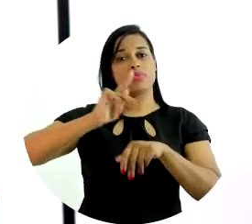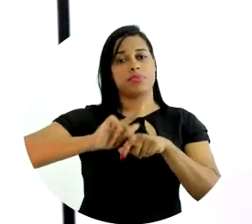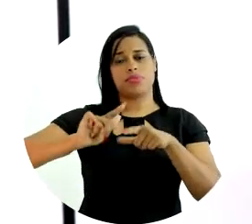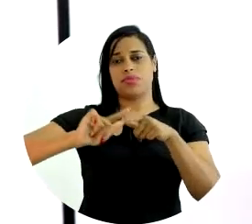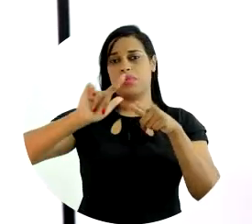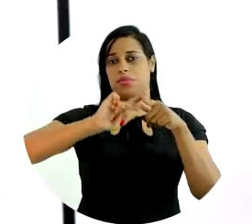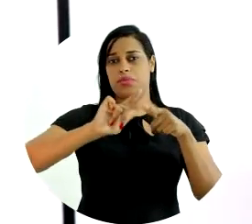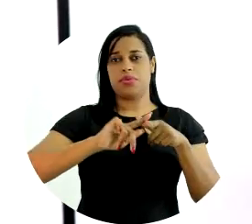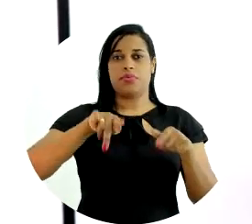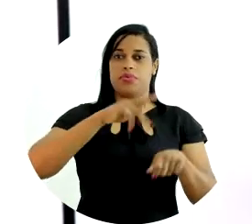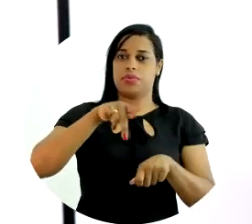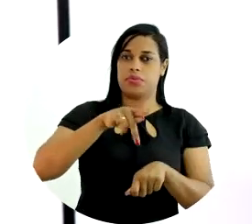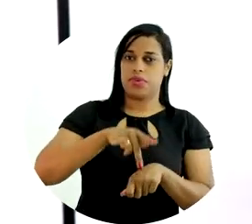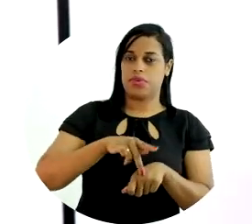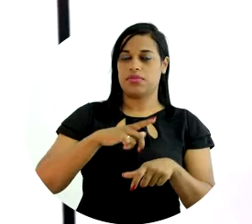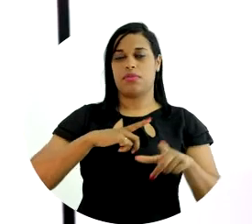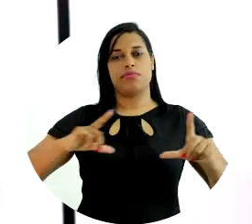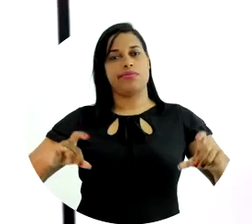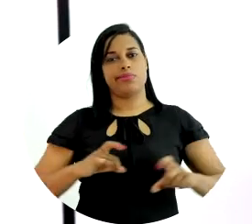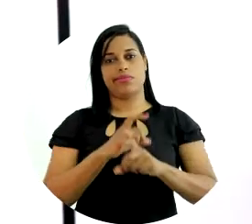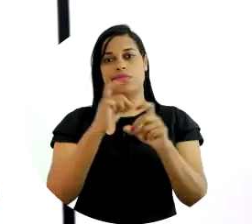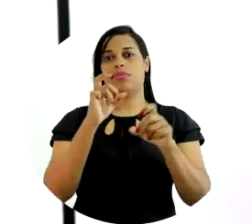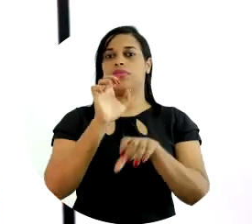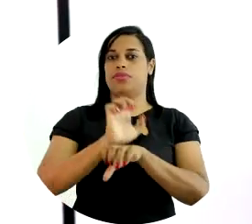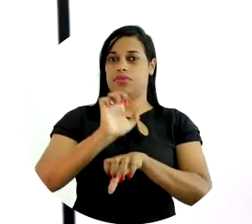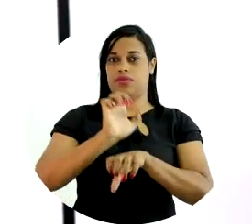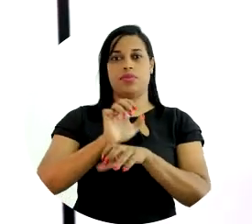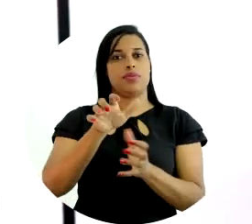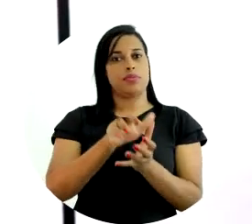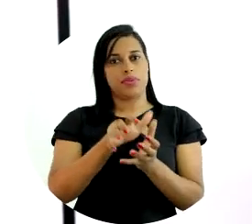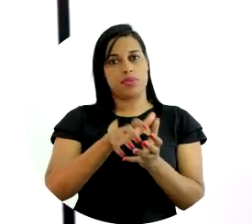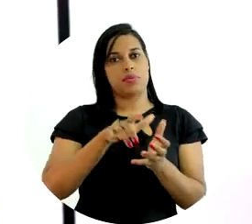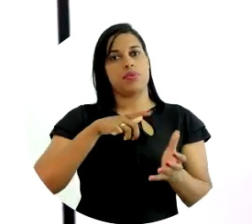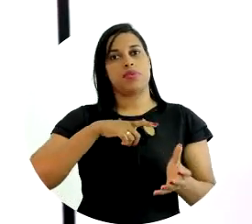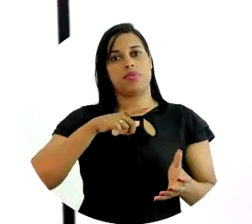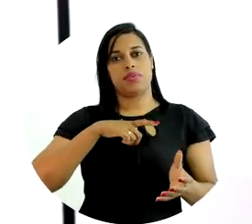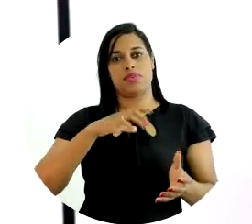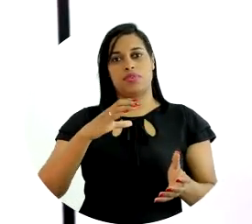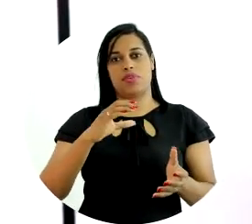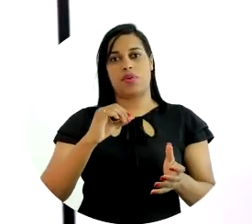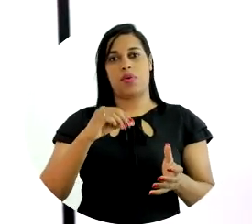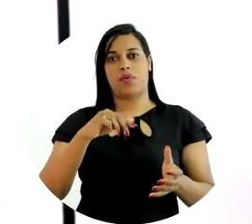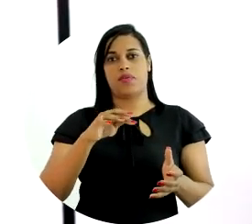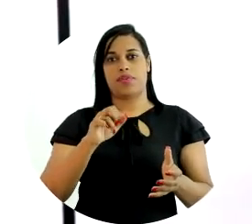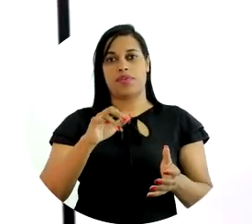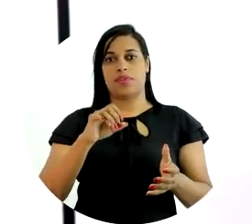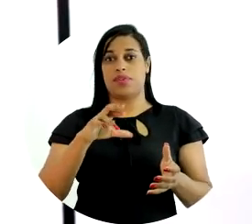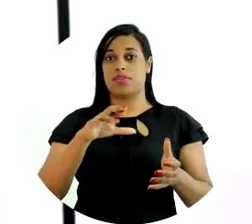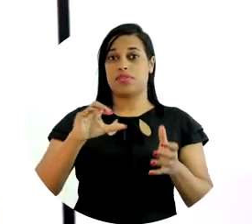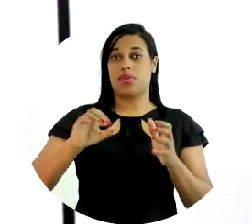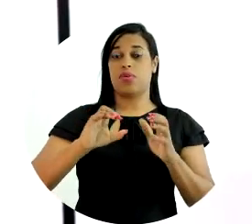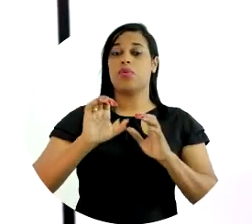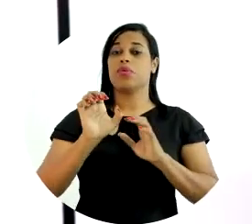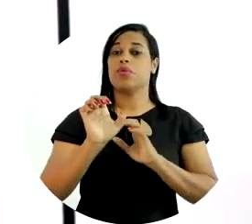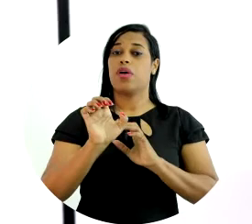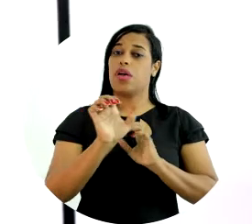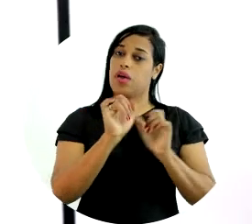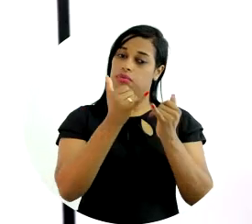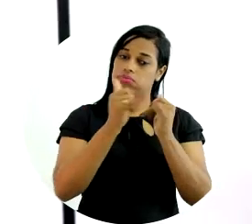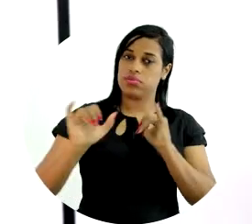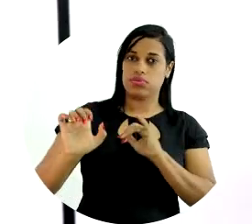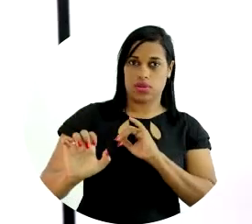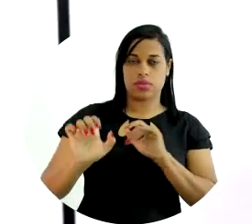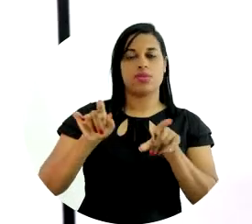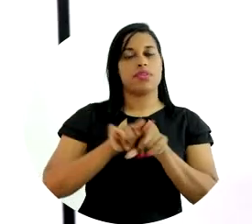140 o país várias revoltas é aqui no nosso estado em pernambuco a confederação do equador que eram e